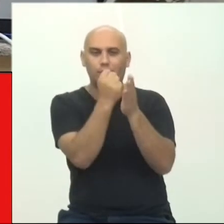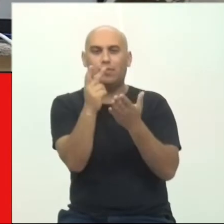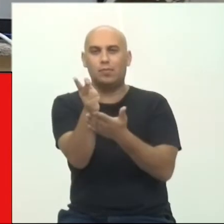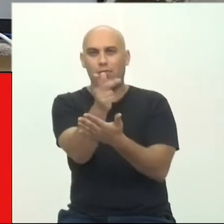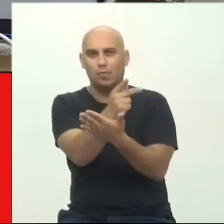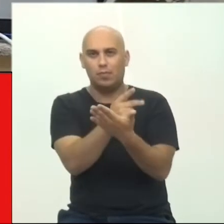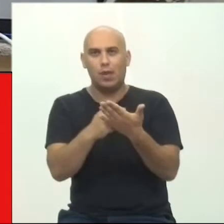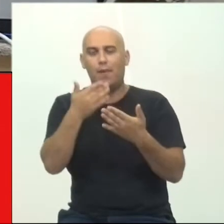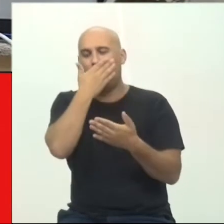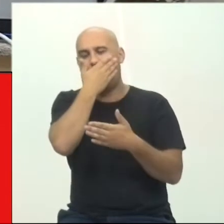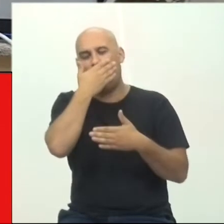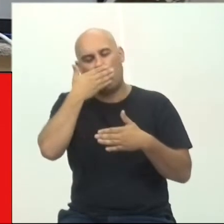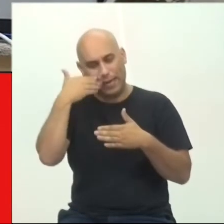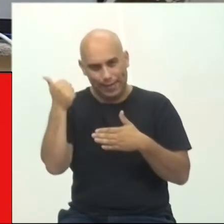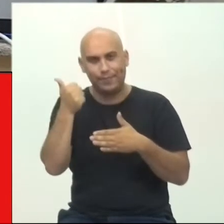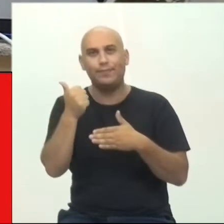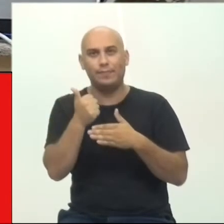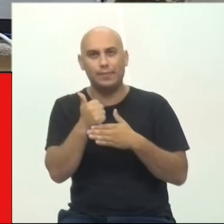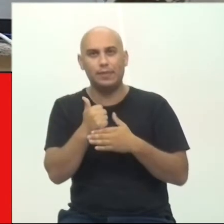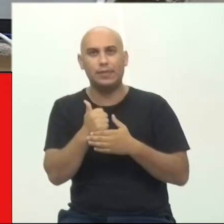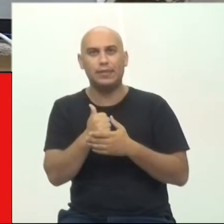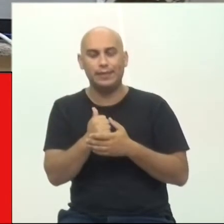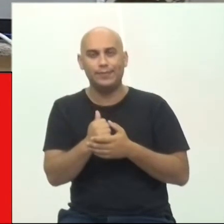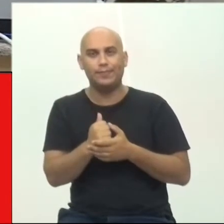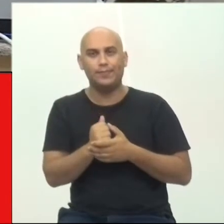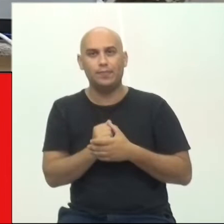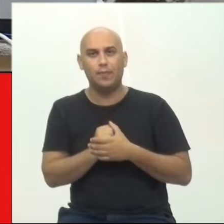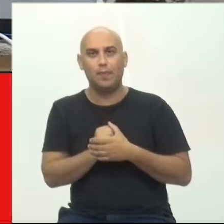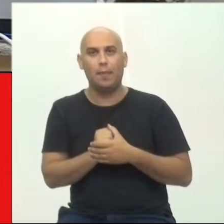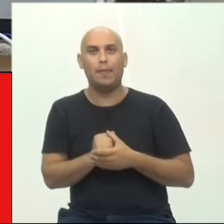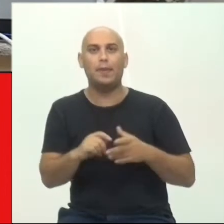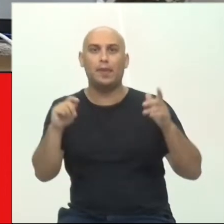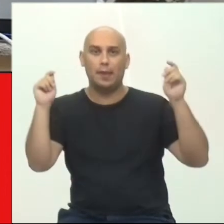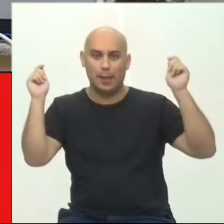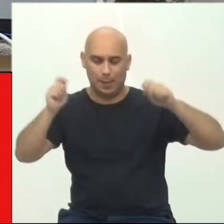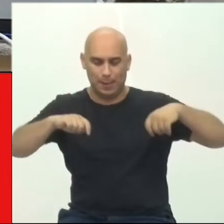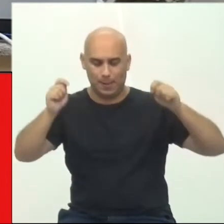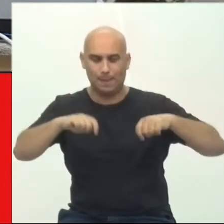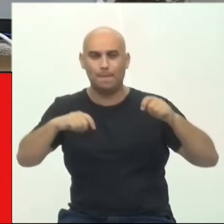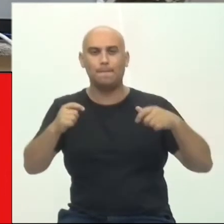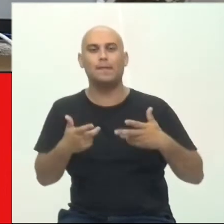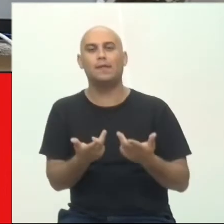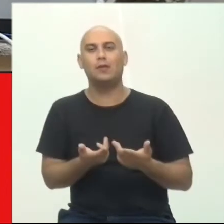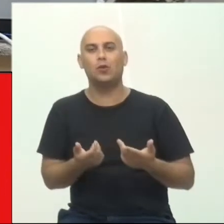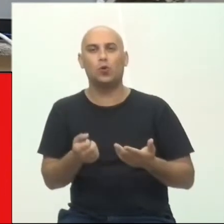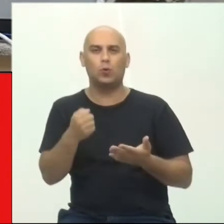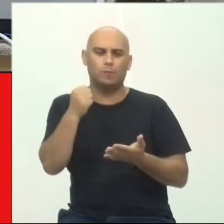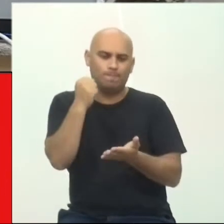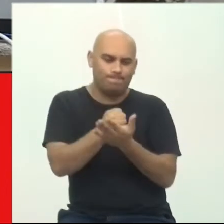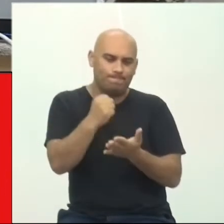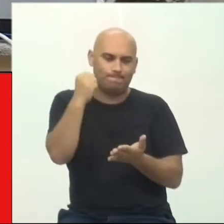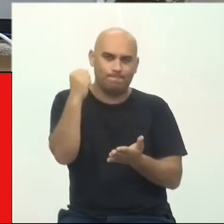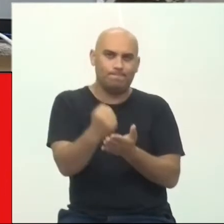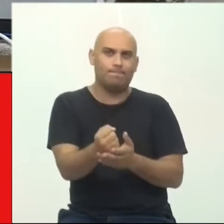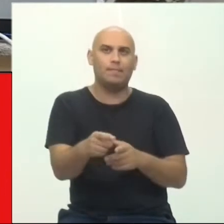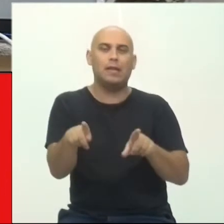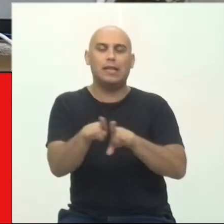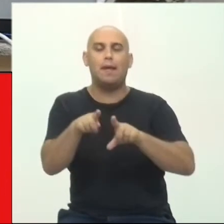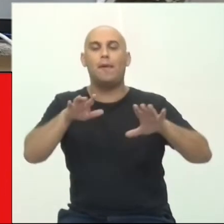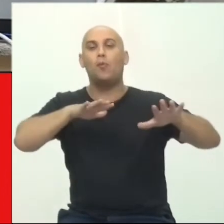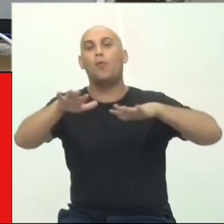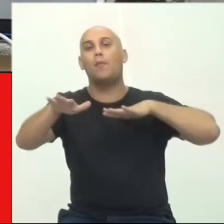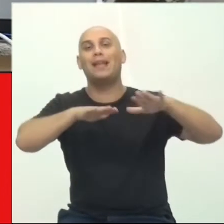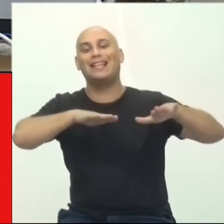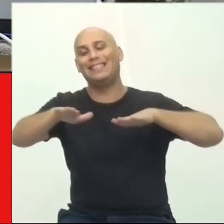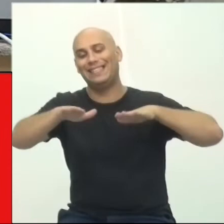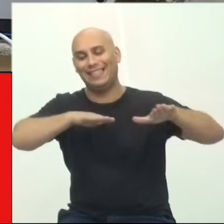essa melhoria, mas o que vai validar a execução desse trecho ou não é um plano de mobilidade que a